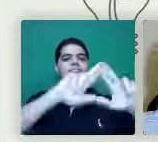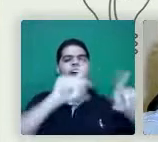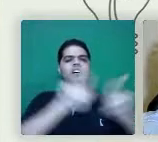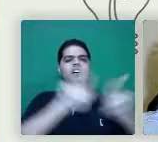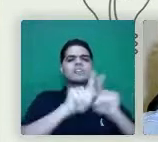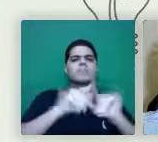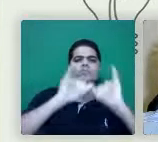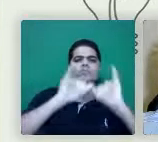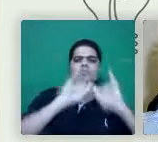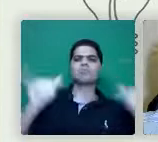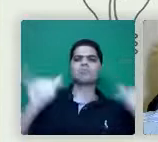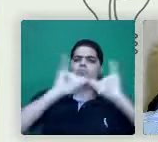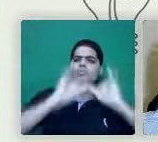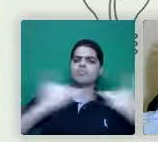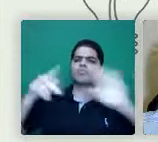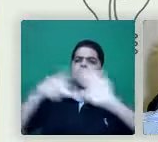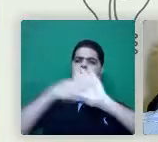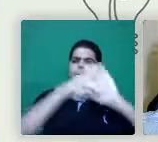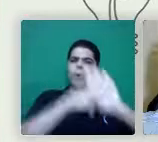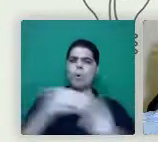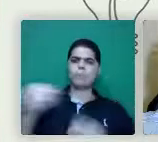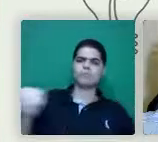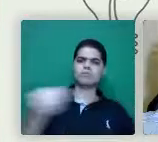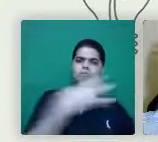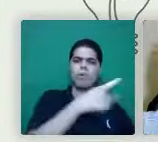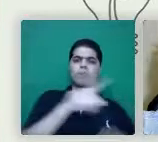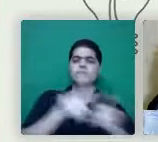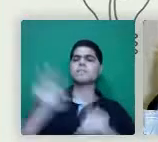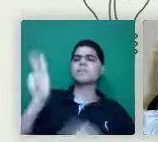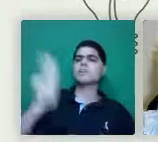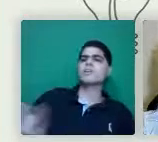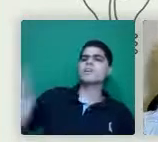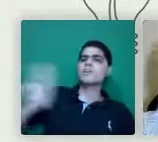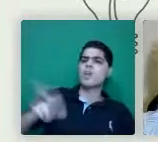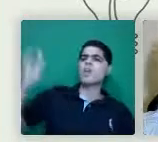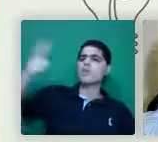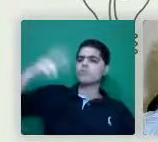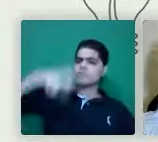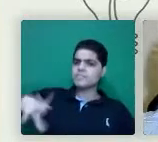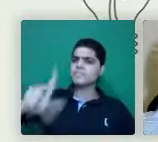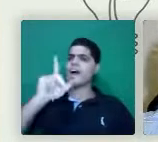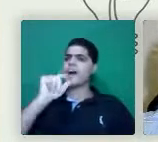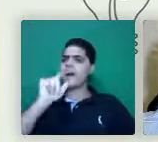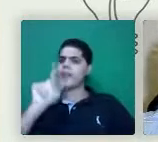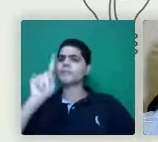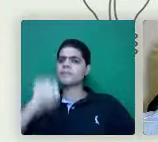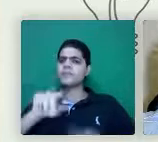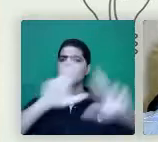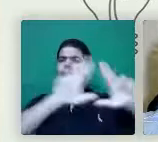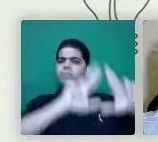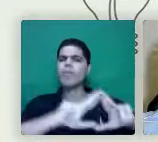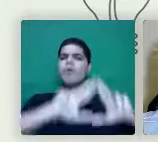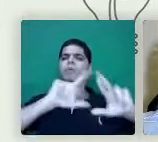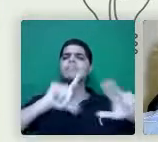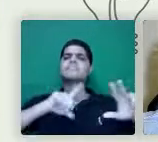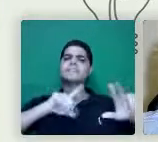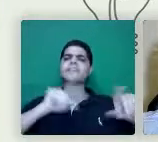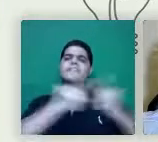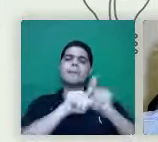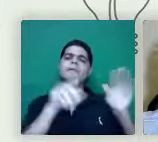perdas, desperdícios, reusar água. Então, isso é bioeconomia, é sustentabilidade, Ana. Tanto em bioeconomia, Conexão Agro